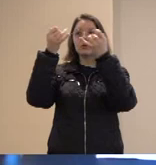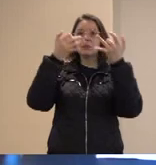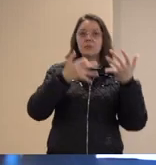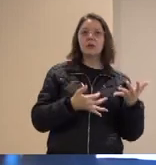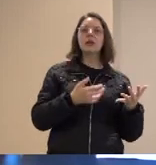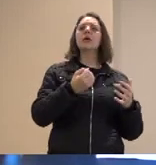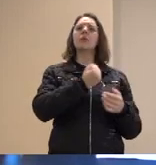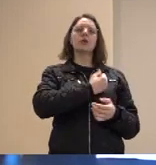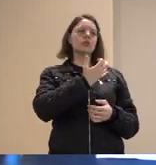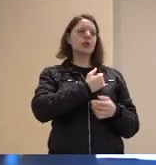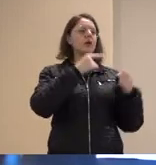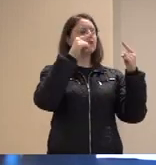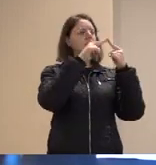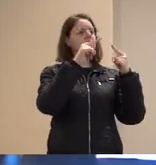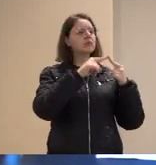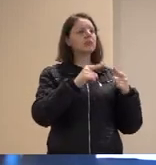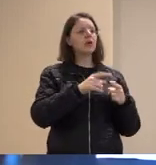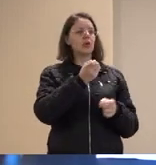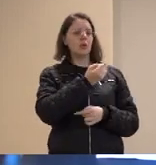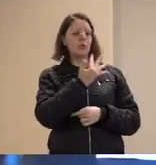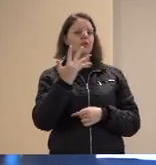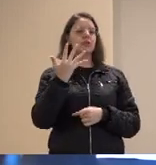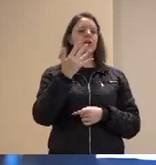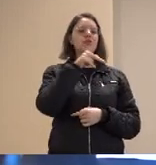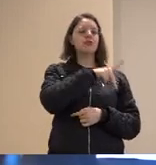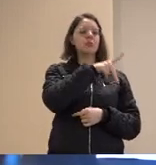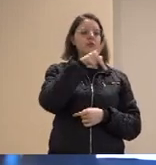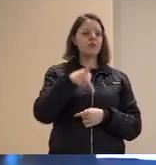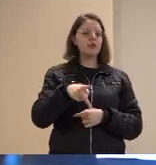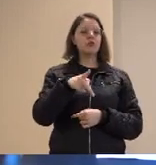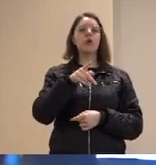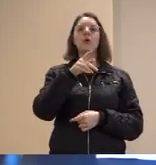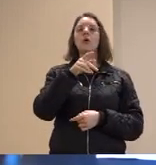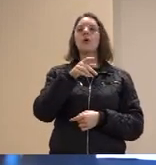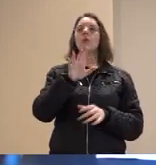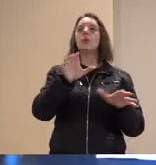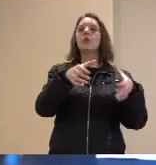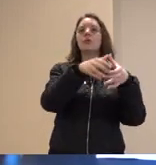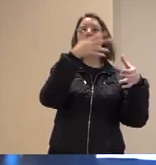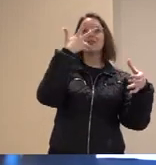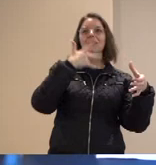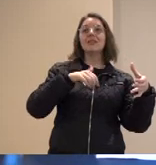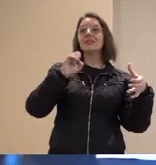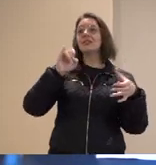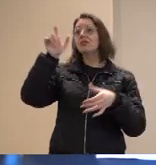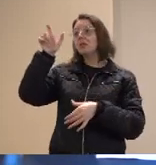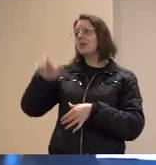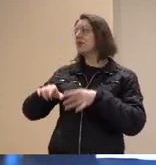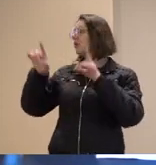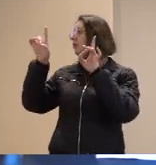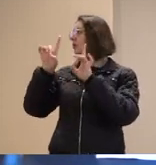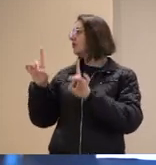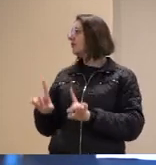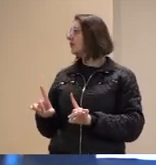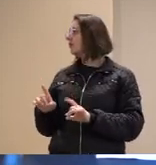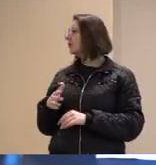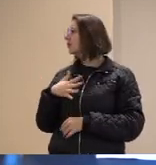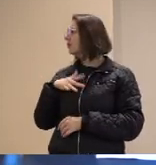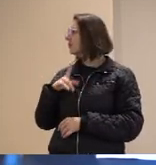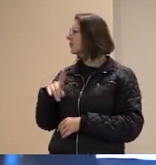quantidade. Então, a quantidade de educador por criança, se tiver pessoa com deficiência...